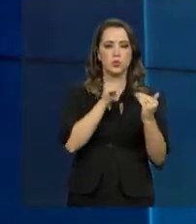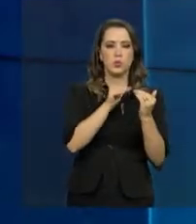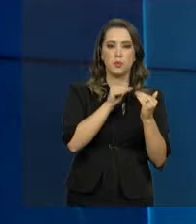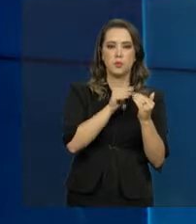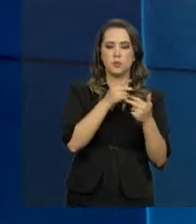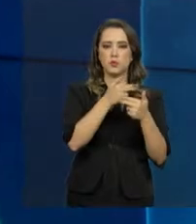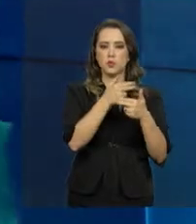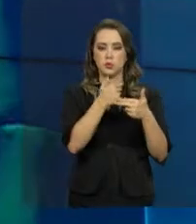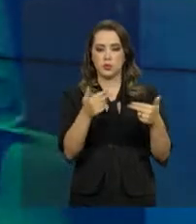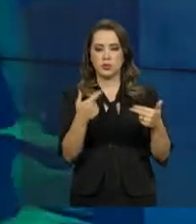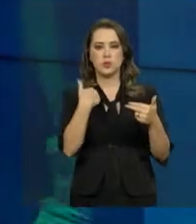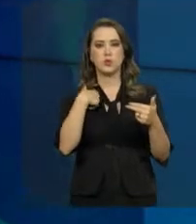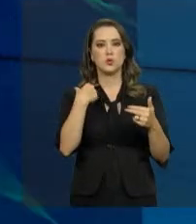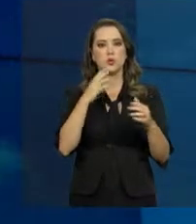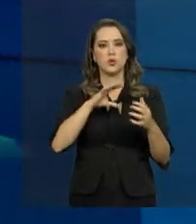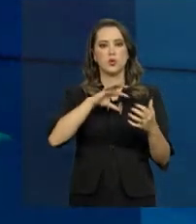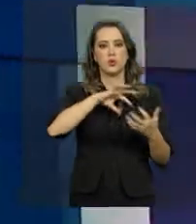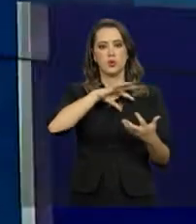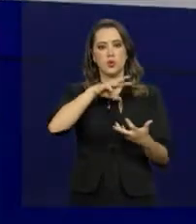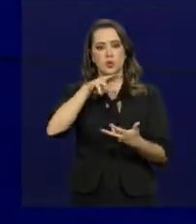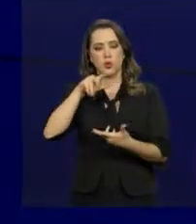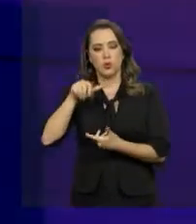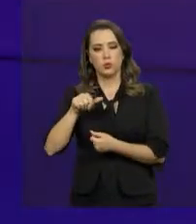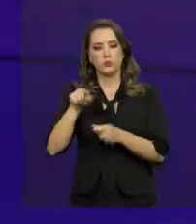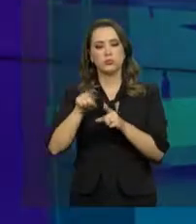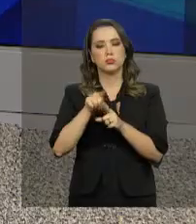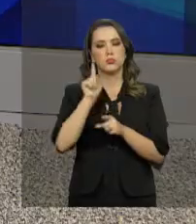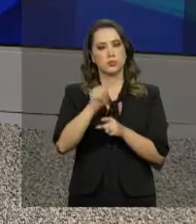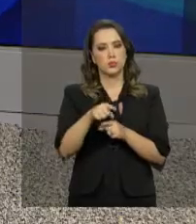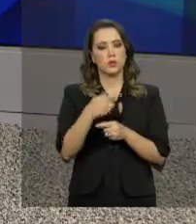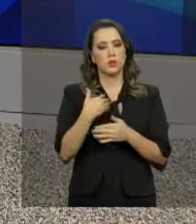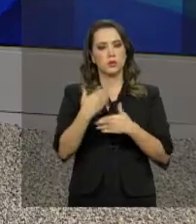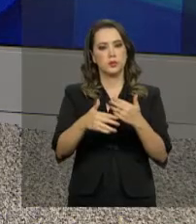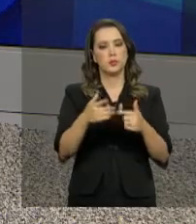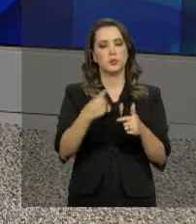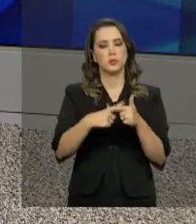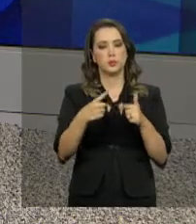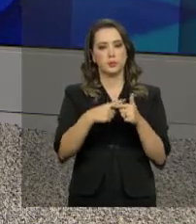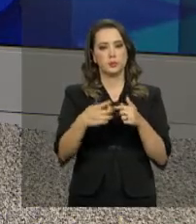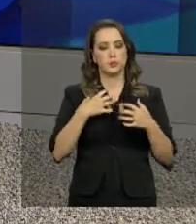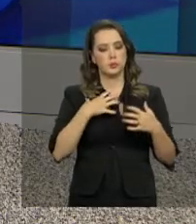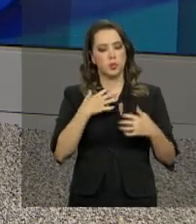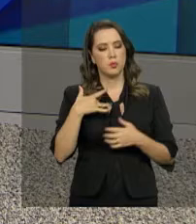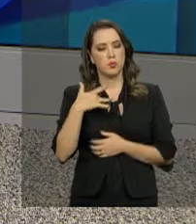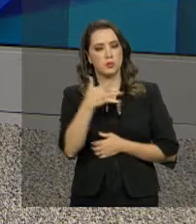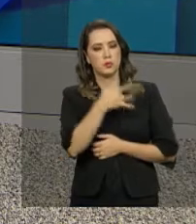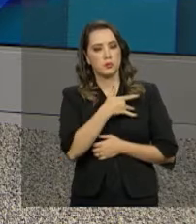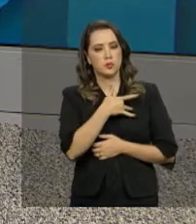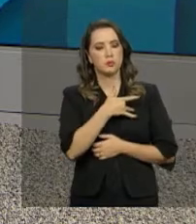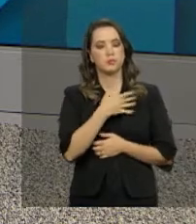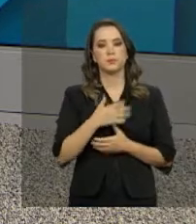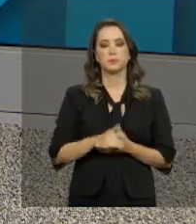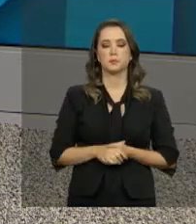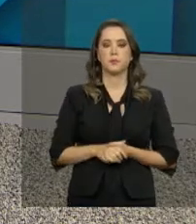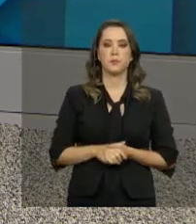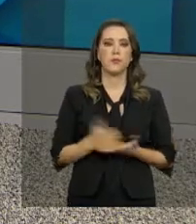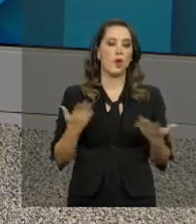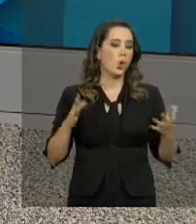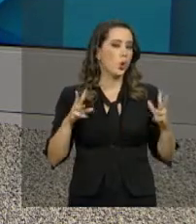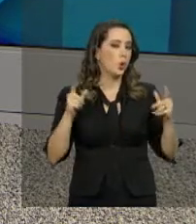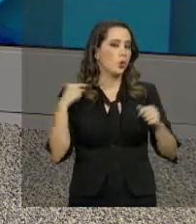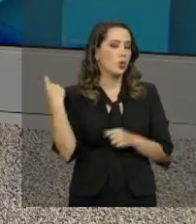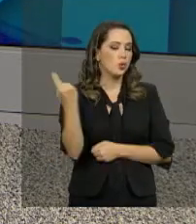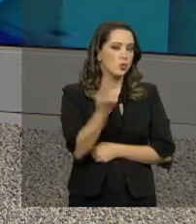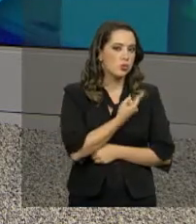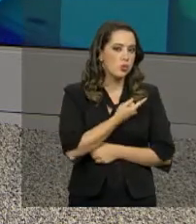de saúde como enfrentamento à tuberculose motorista ciclista os pedestres todos nós não importa